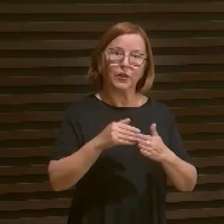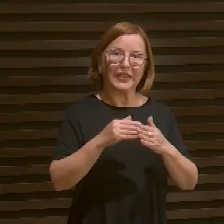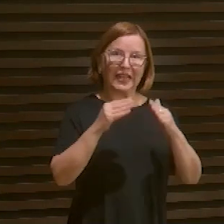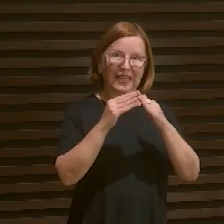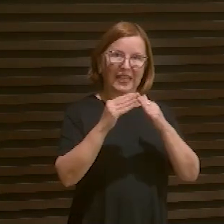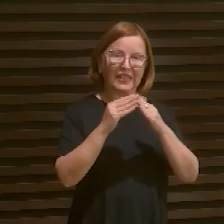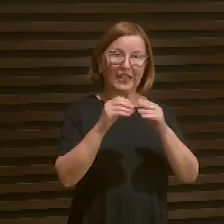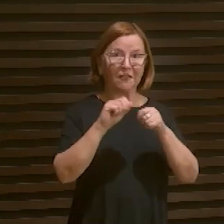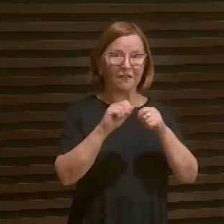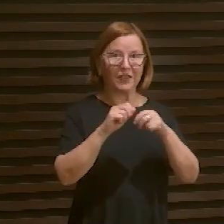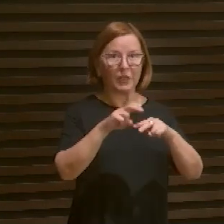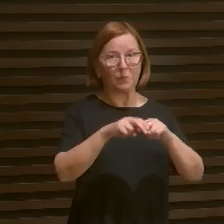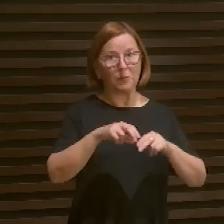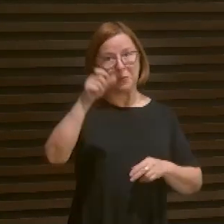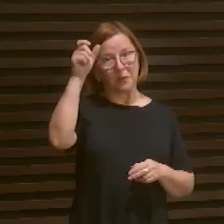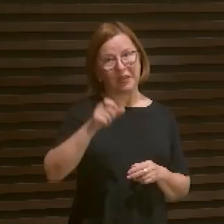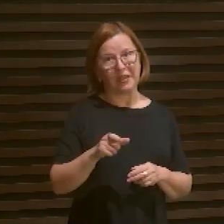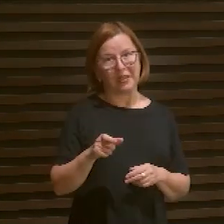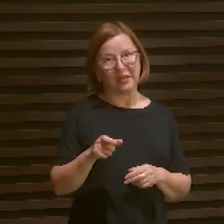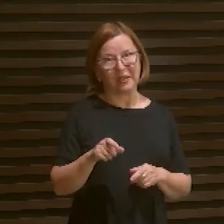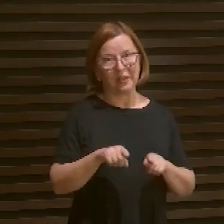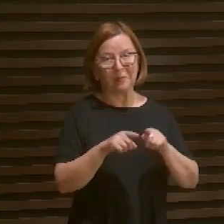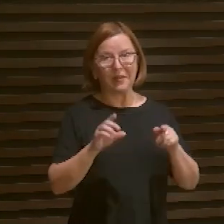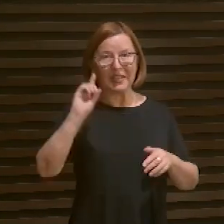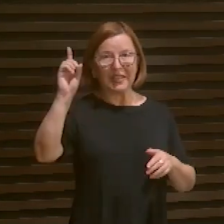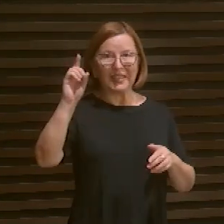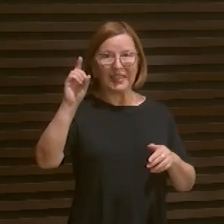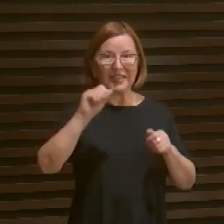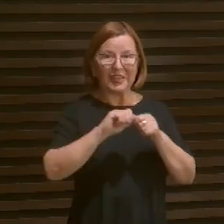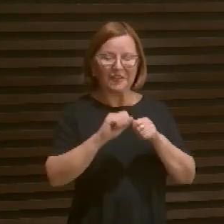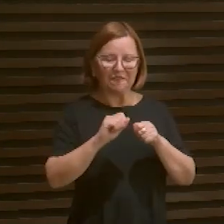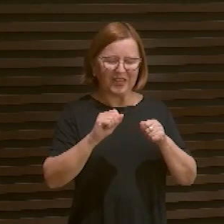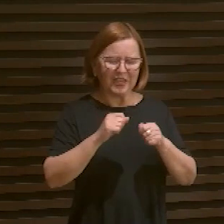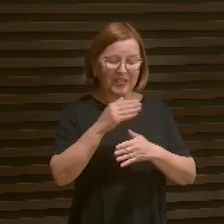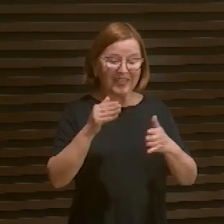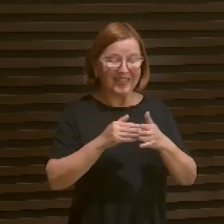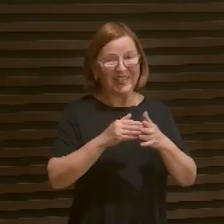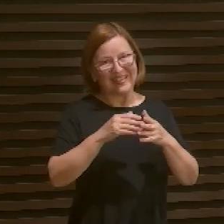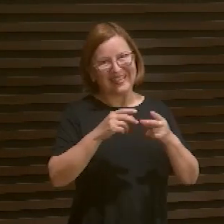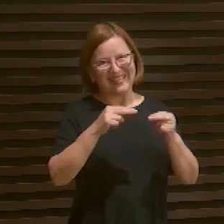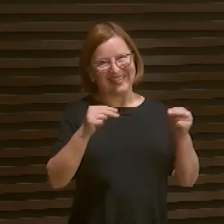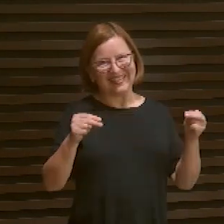alguém, mas aquele que estabeleceu todas as coisas é Deus.